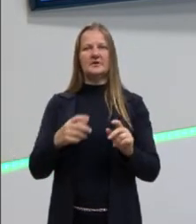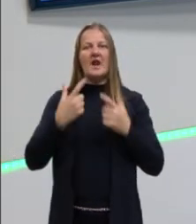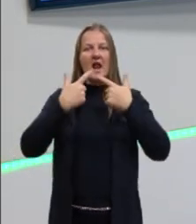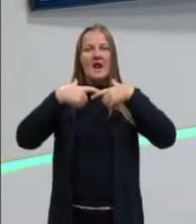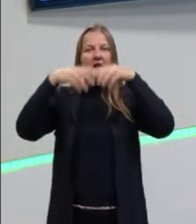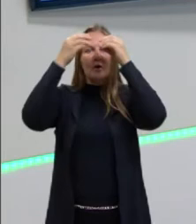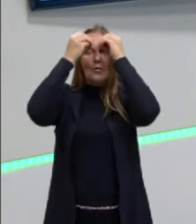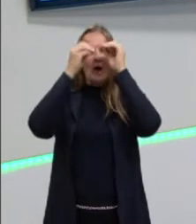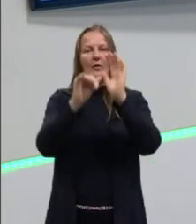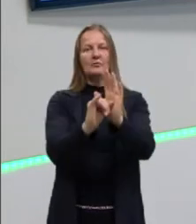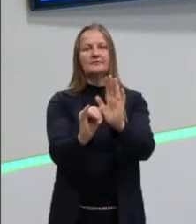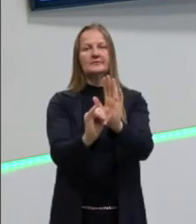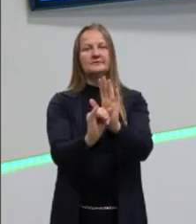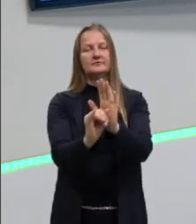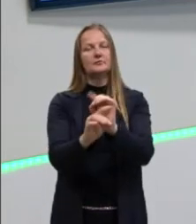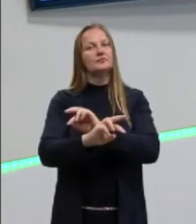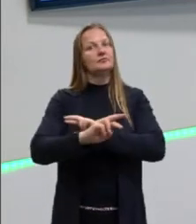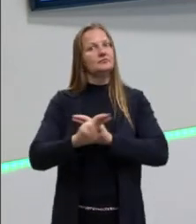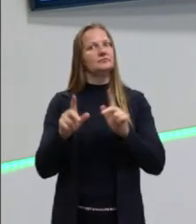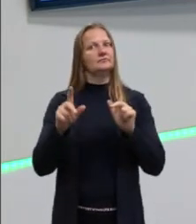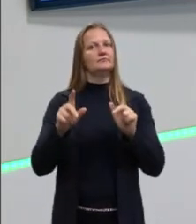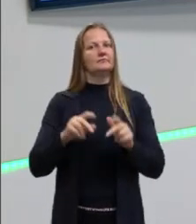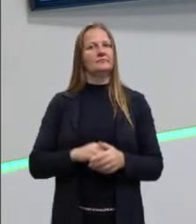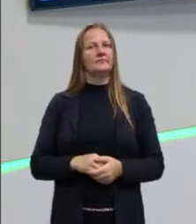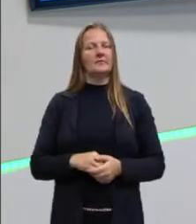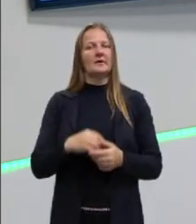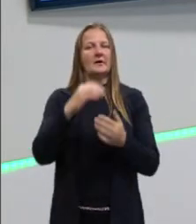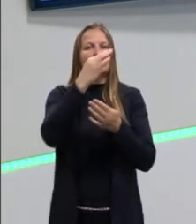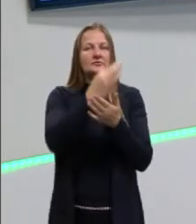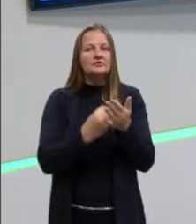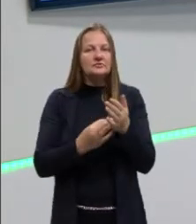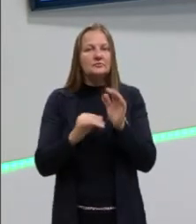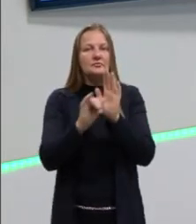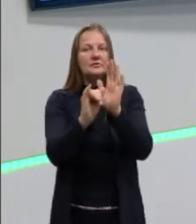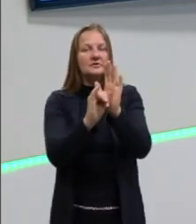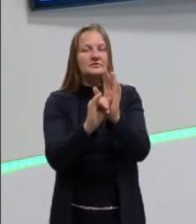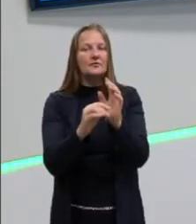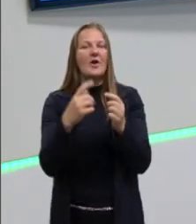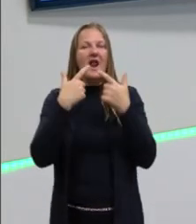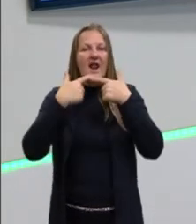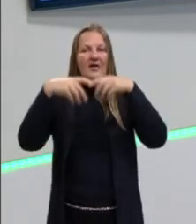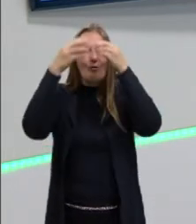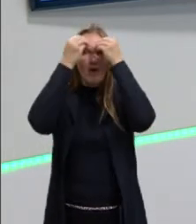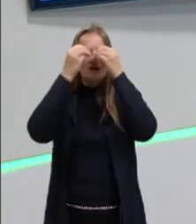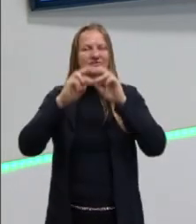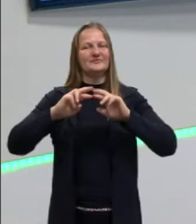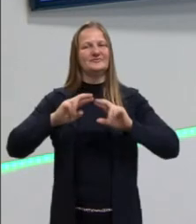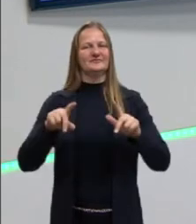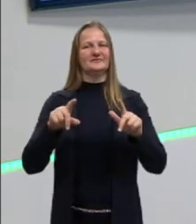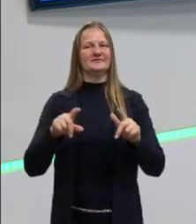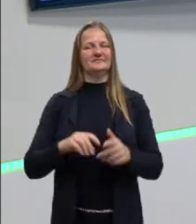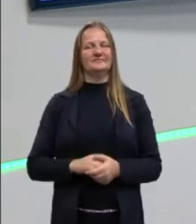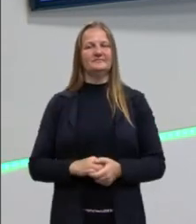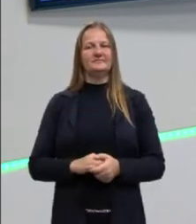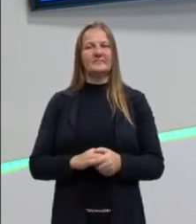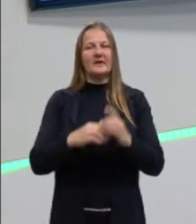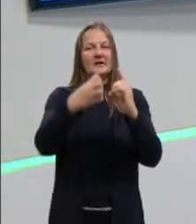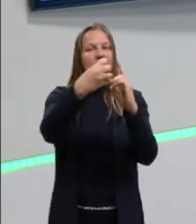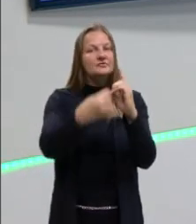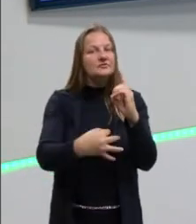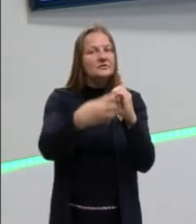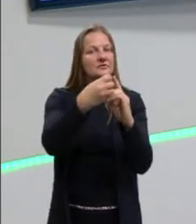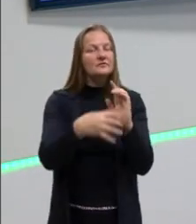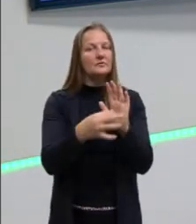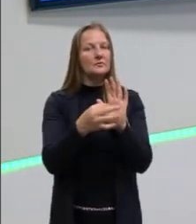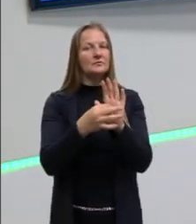linguagem do texto narrativo depende do tipo de texto narrativo que tu tá escrevendo mas o texto dissertativo argumentativo